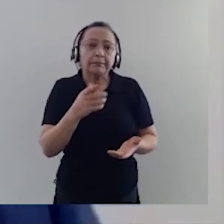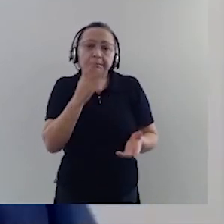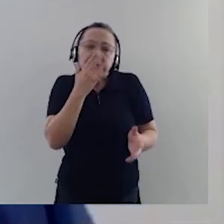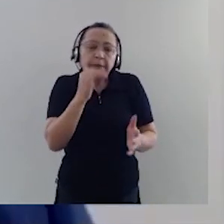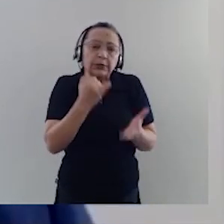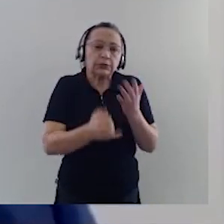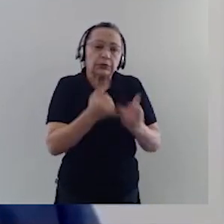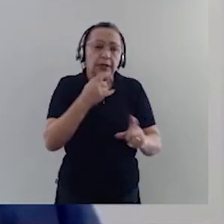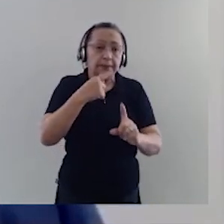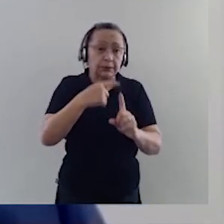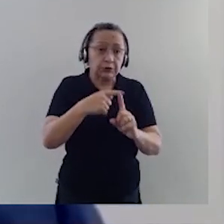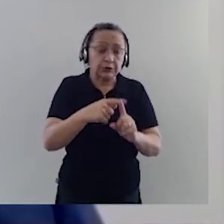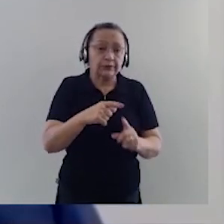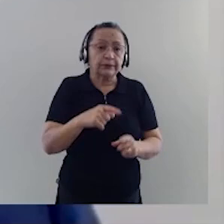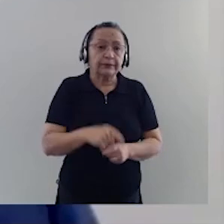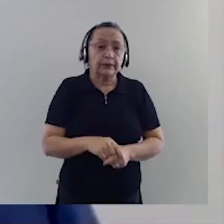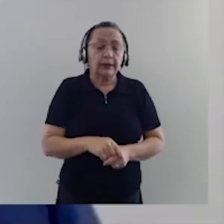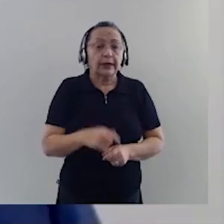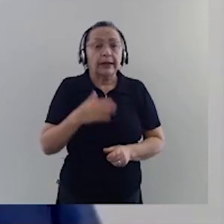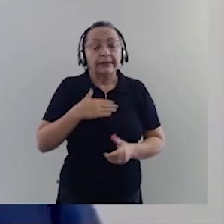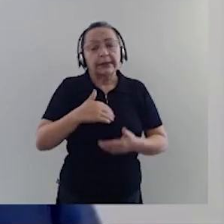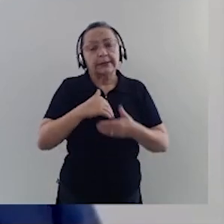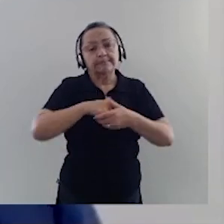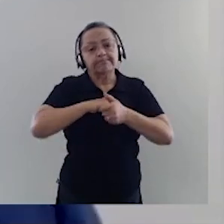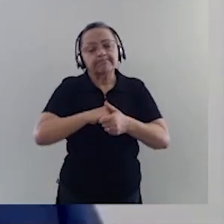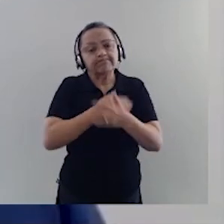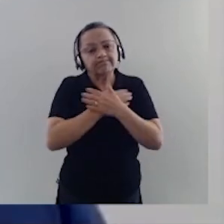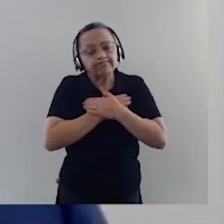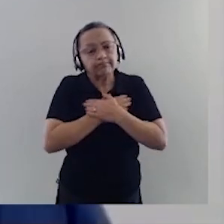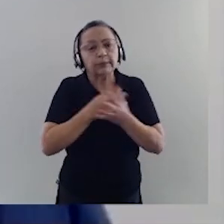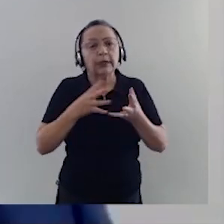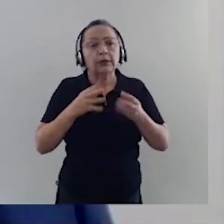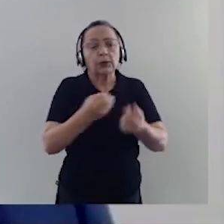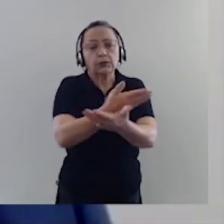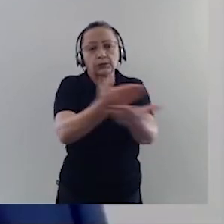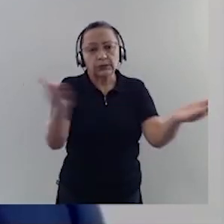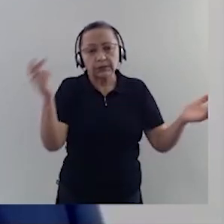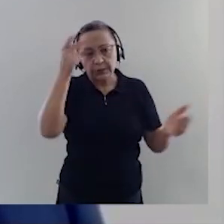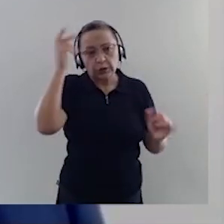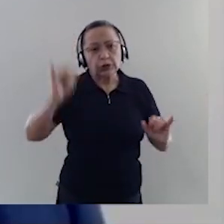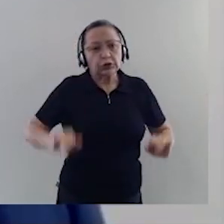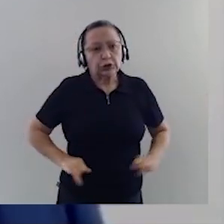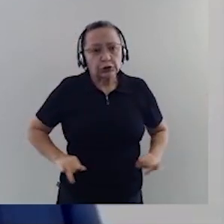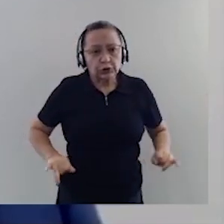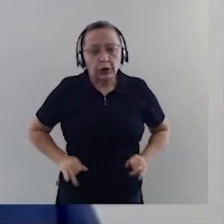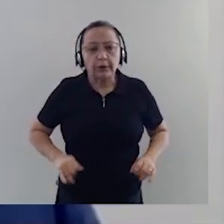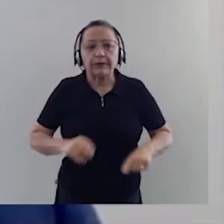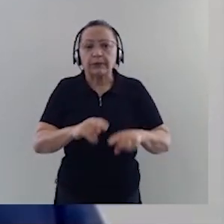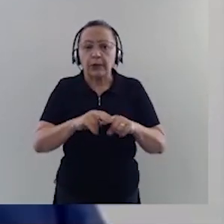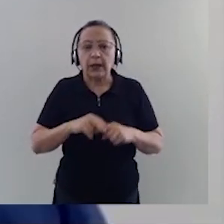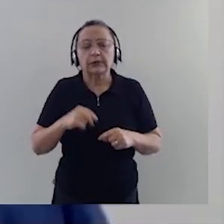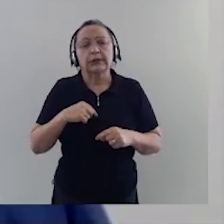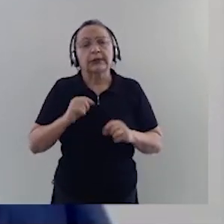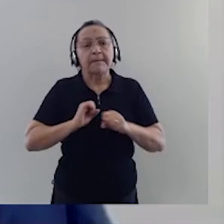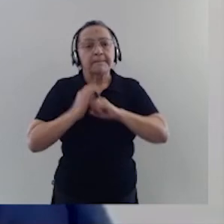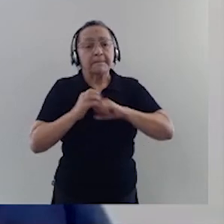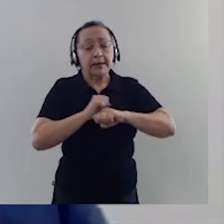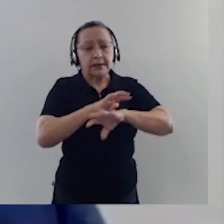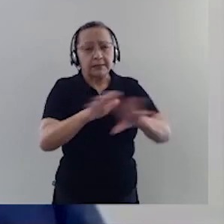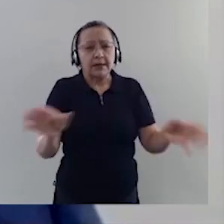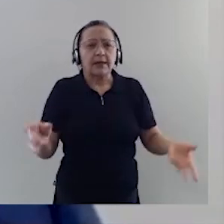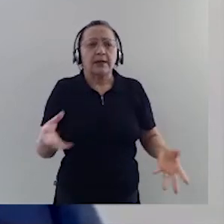essa, e aqui vai a minha solidariedade para todos aqueles que sofrem com isso, com parentes, com